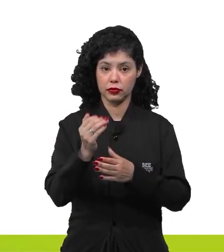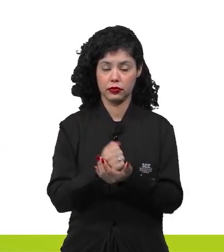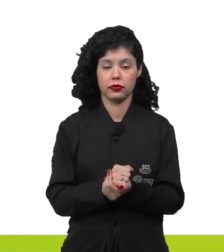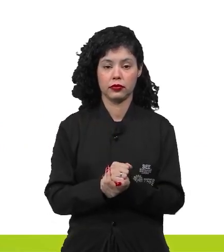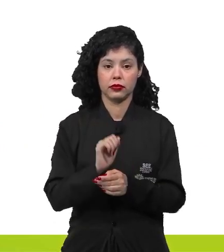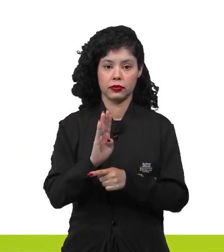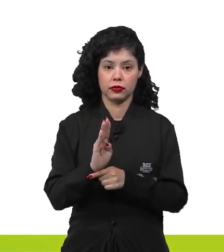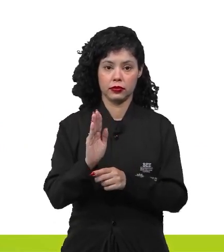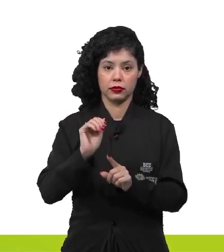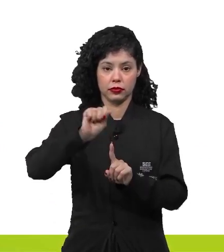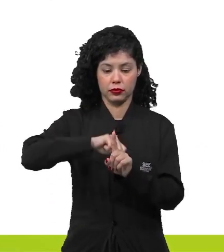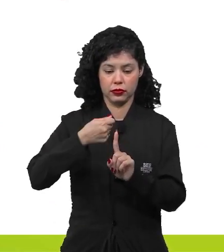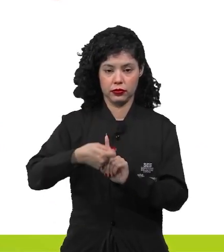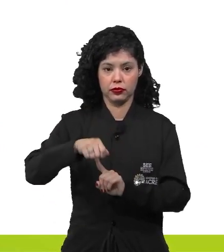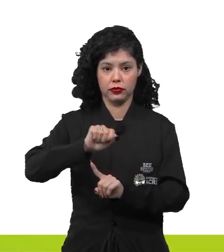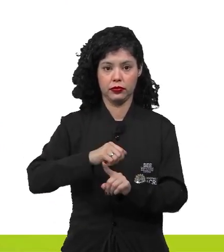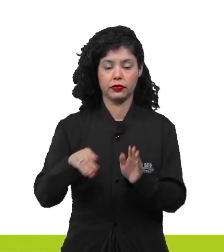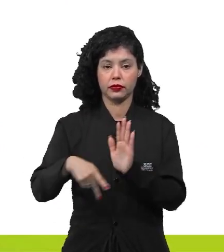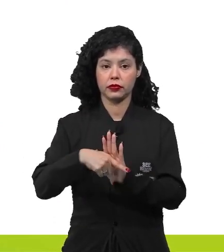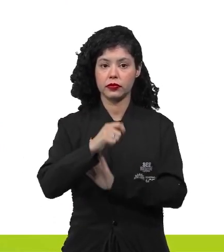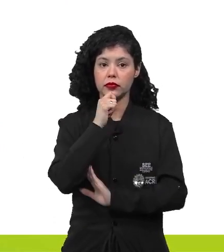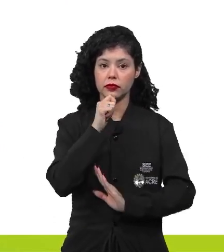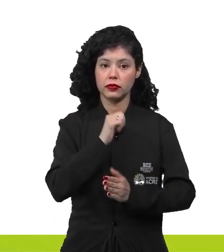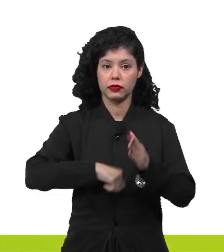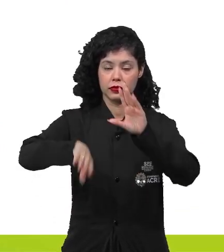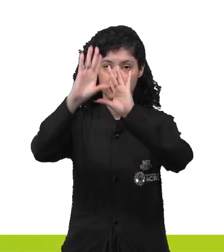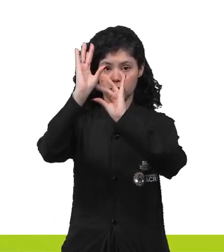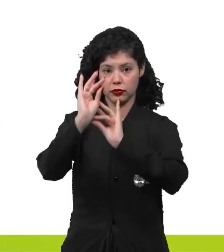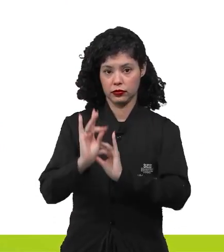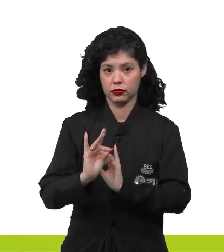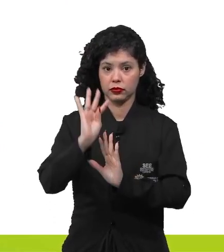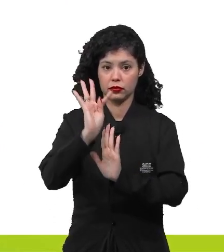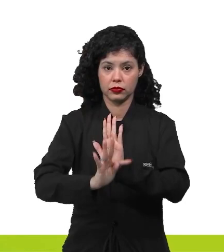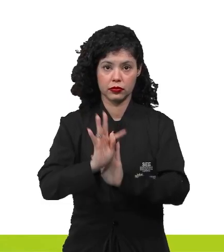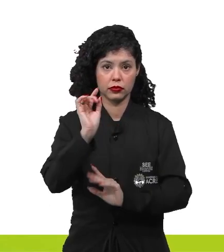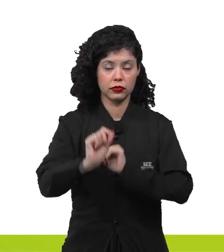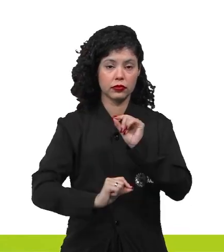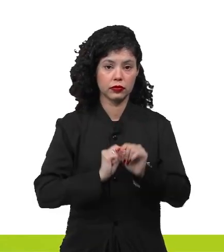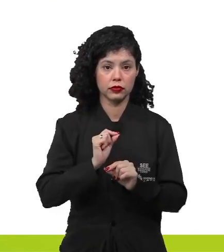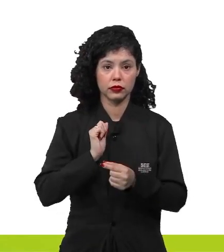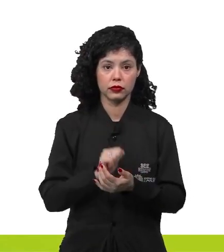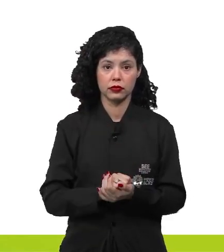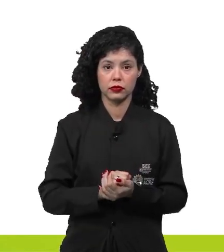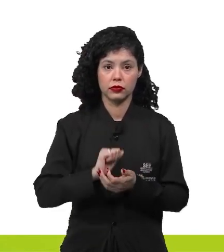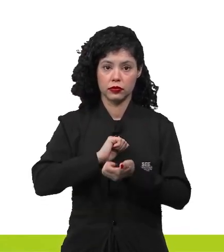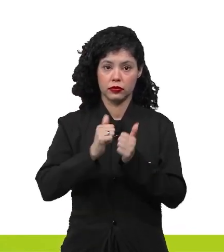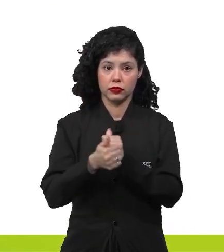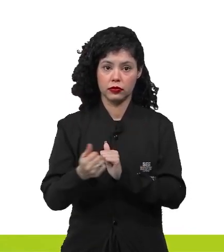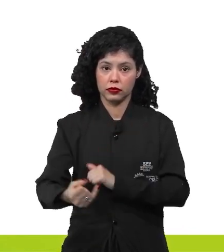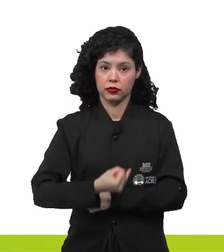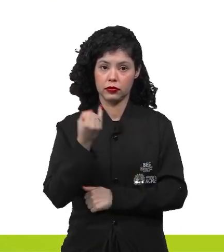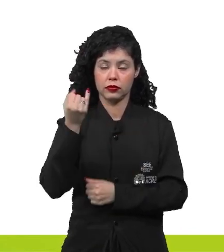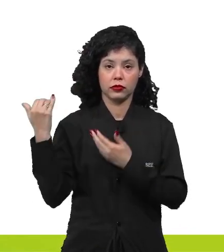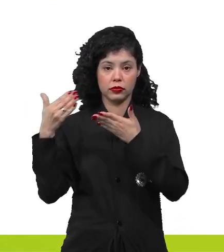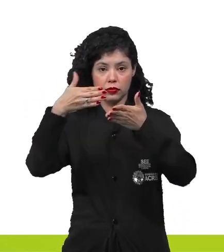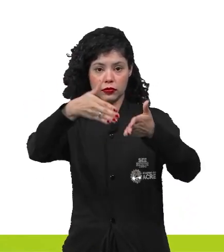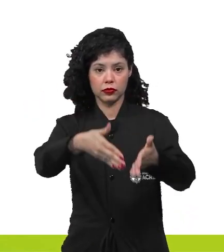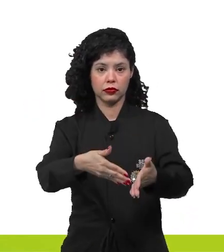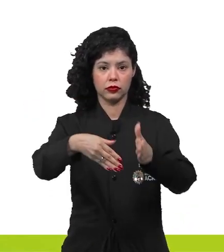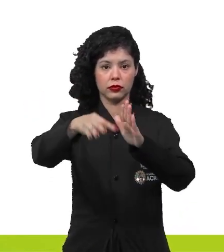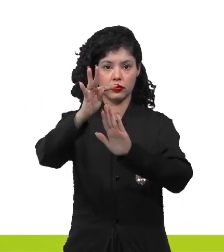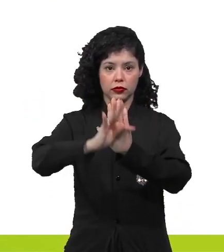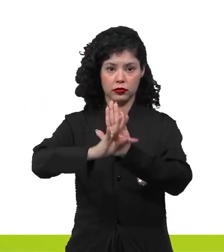seja, uma receita, e a respeito desses textos, eles adequam-se principalmente